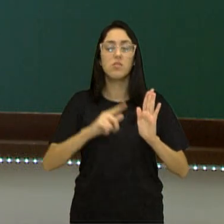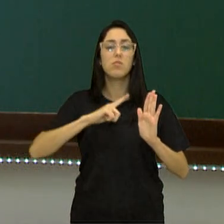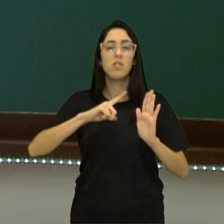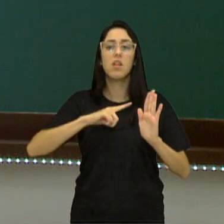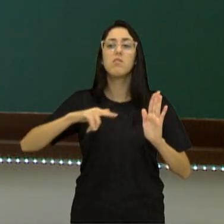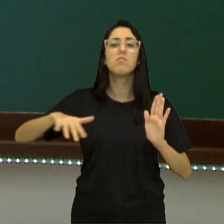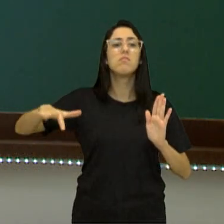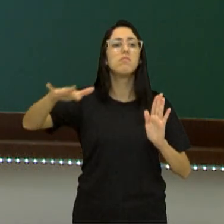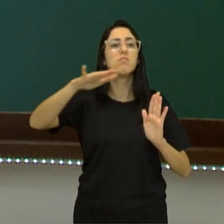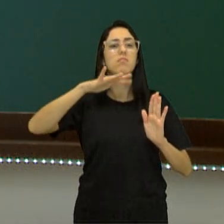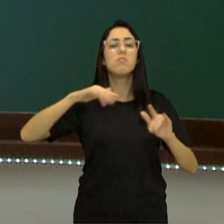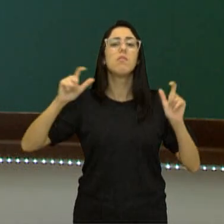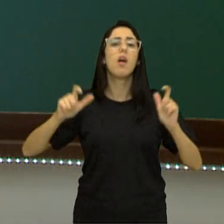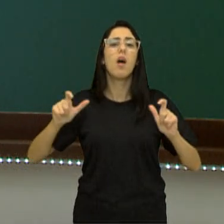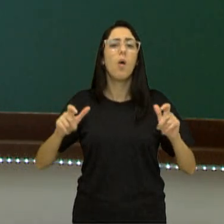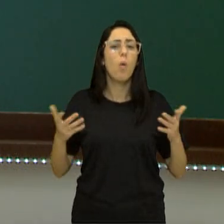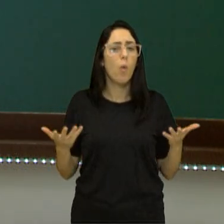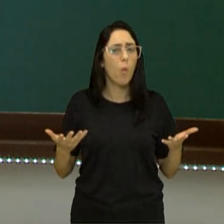onde?